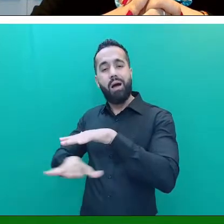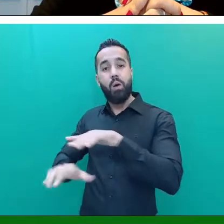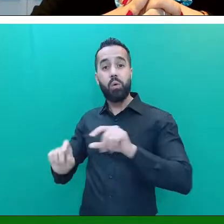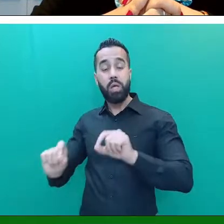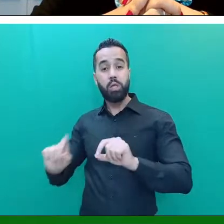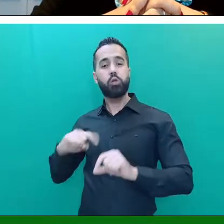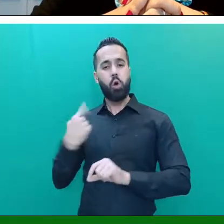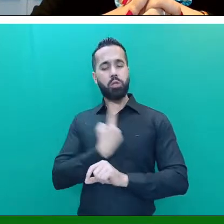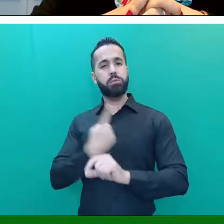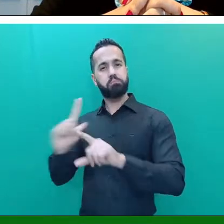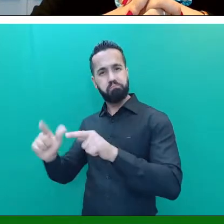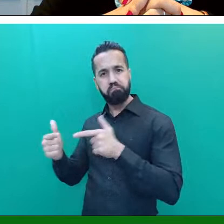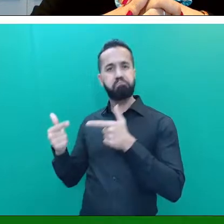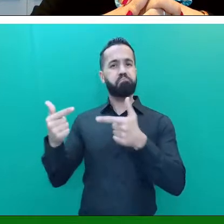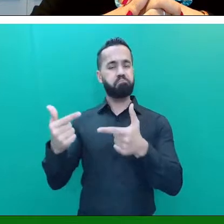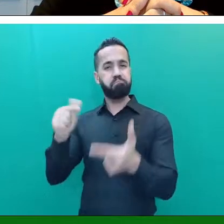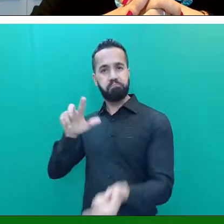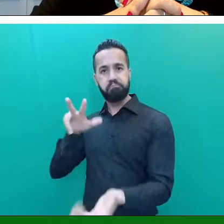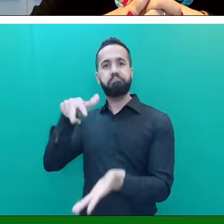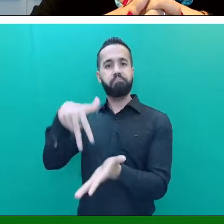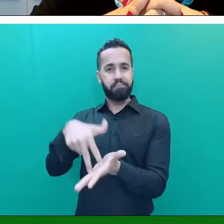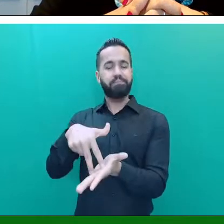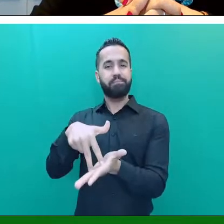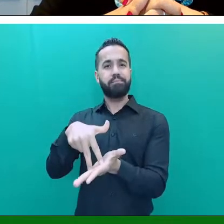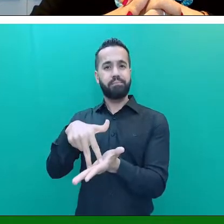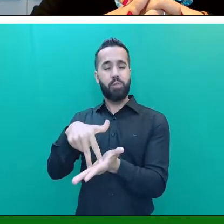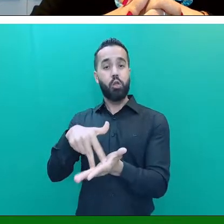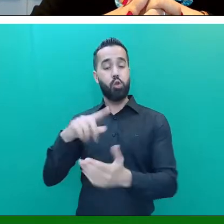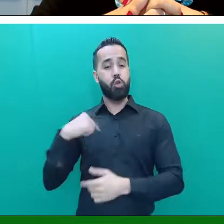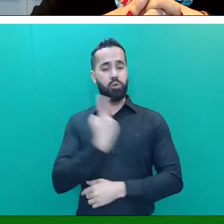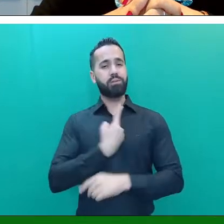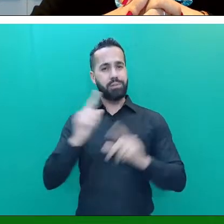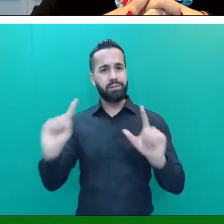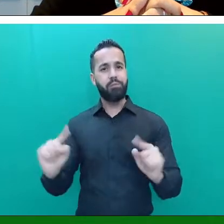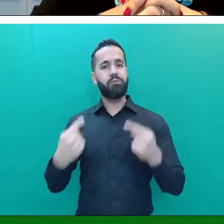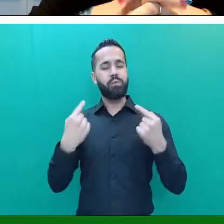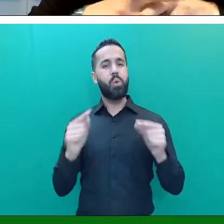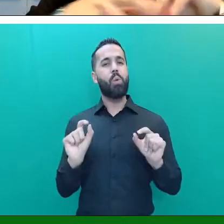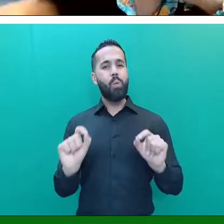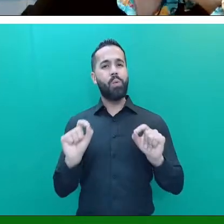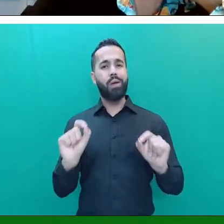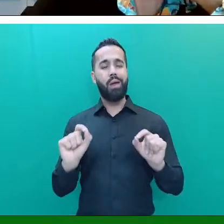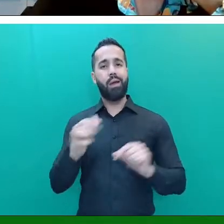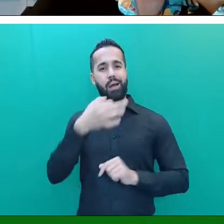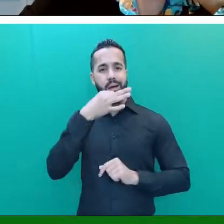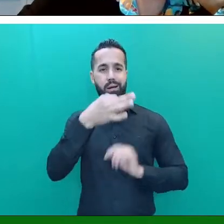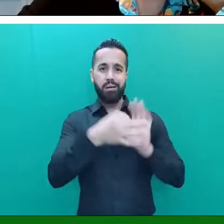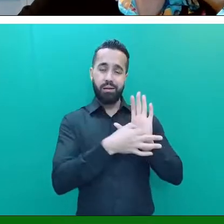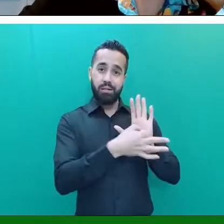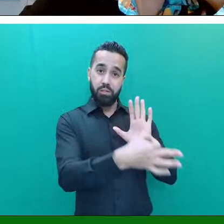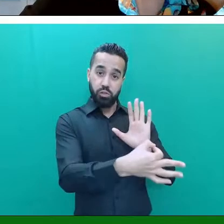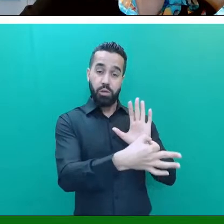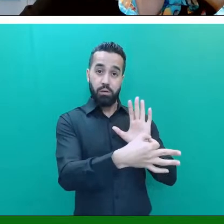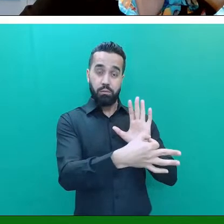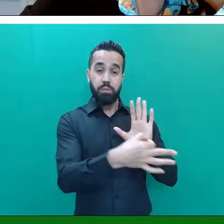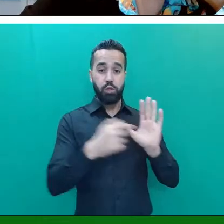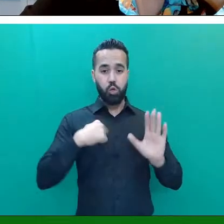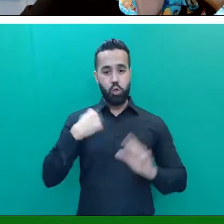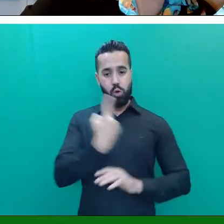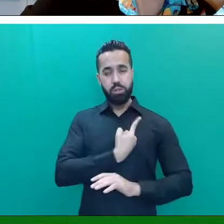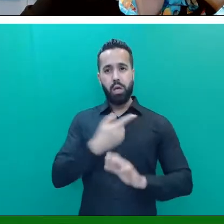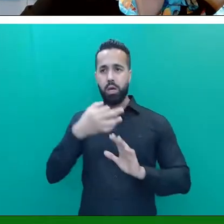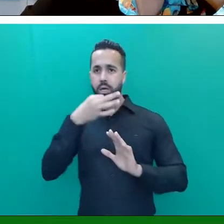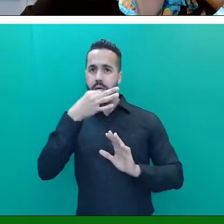aparecer. No fundo, temos esse duplo desafio, né? De fazer a crítica e, ao mesmo tempo, ir produzindo